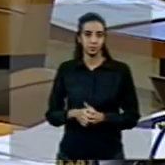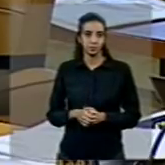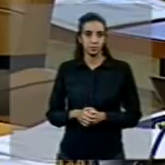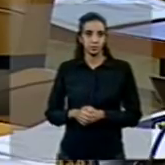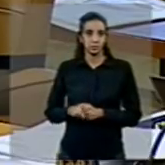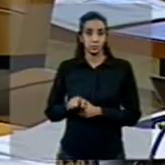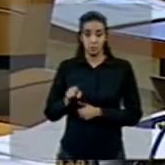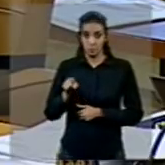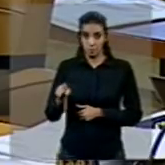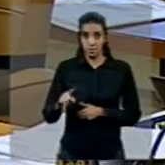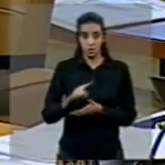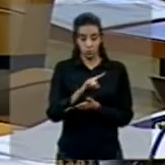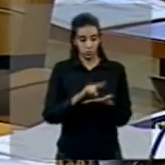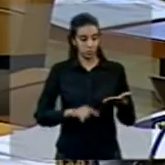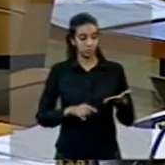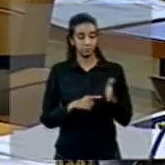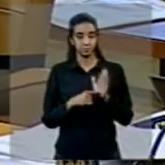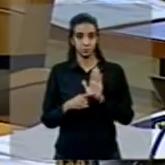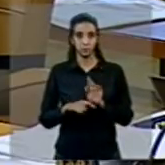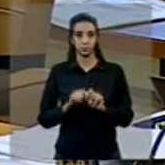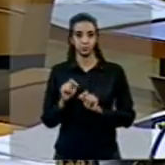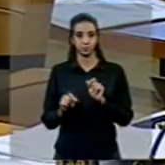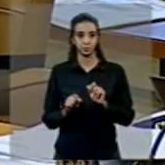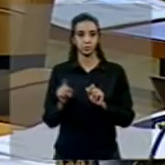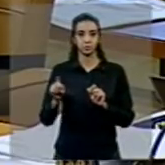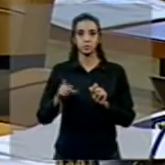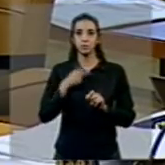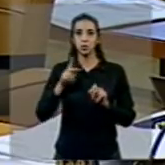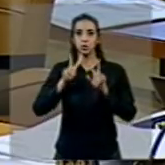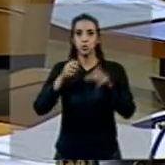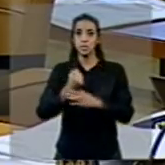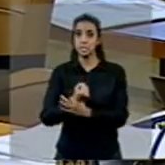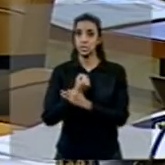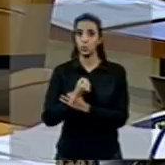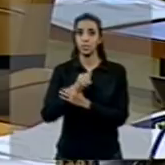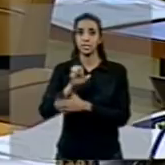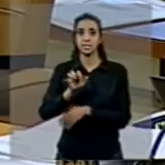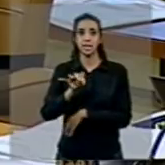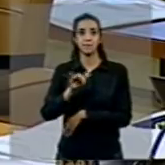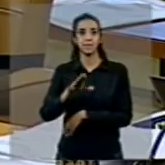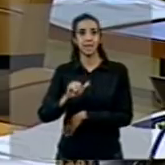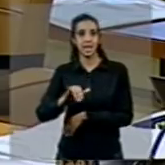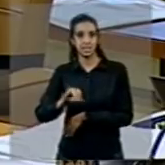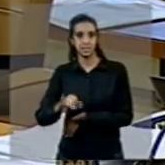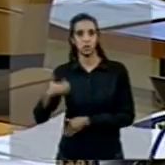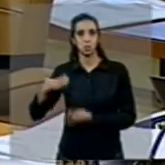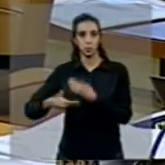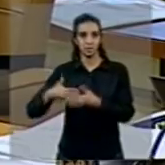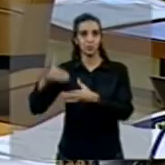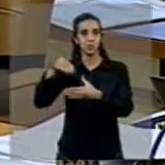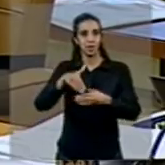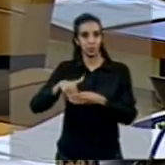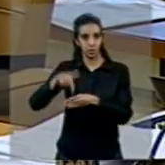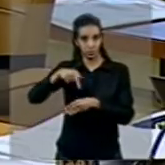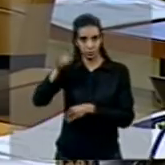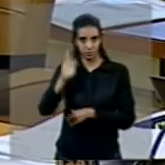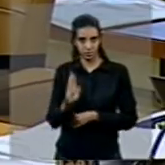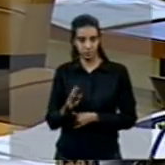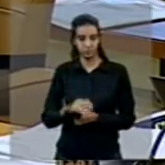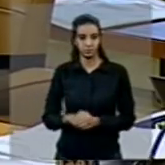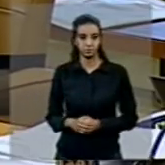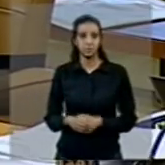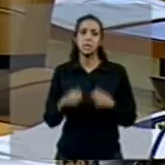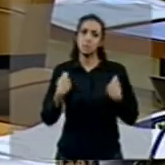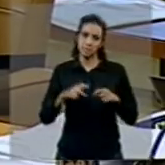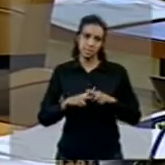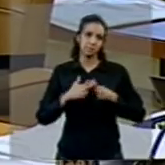Sua Excelência tratou da eficácia e segurança do processo eleitoral. Ainda que possa comportar aperfeiçoamento,